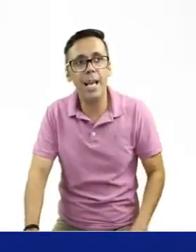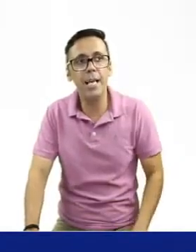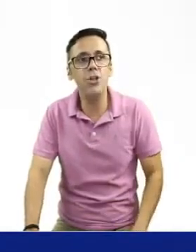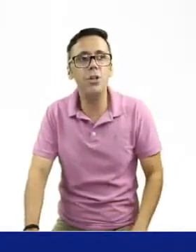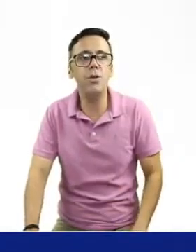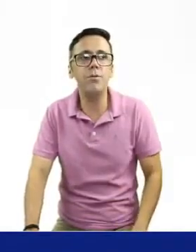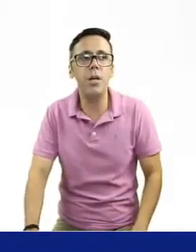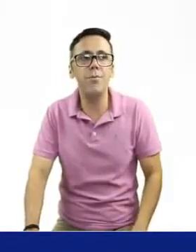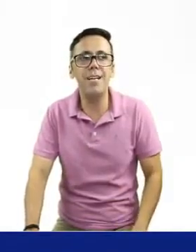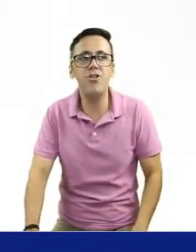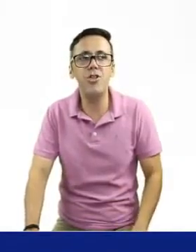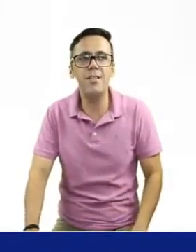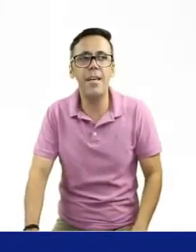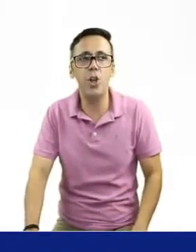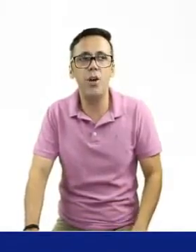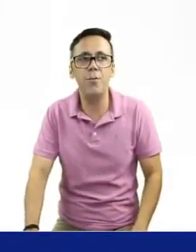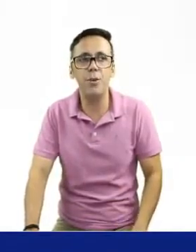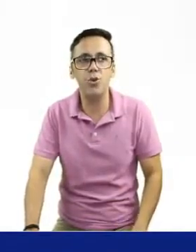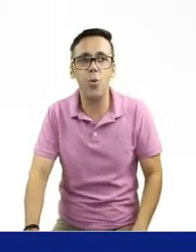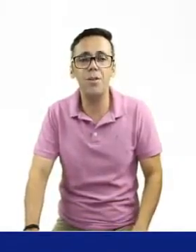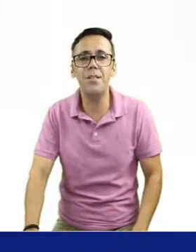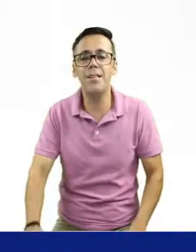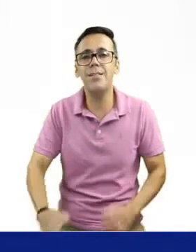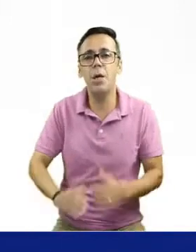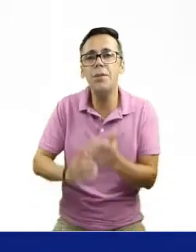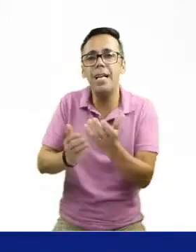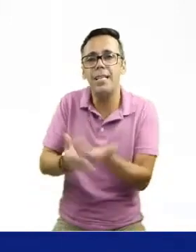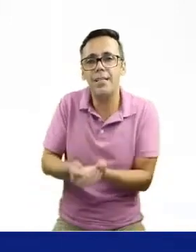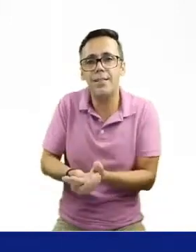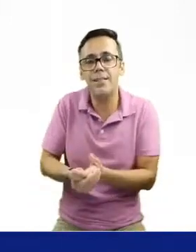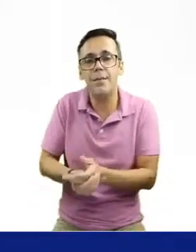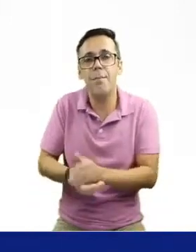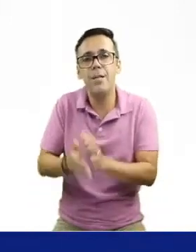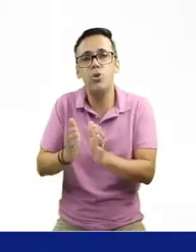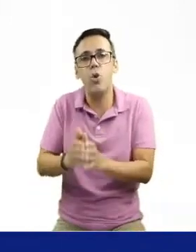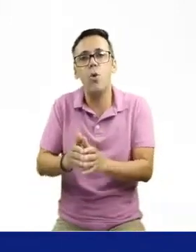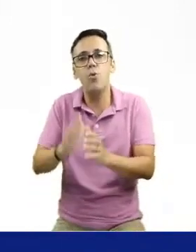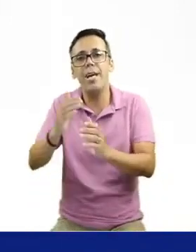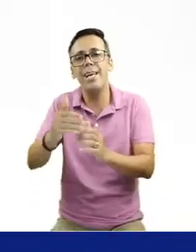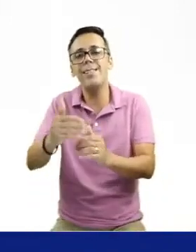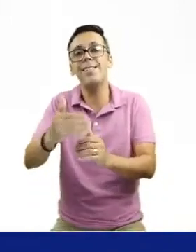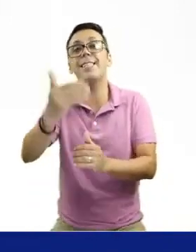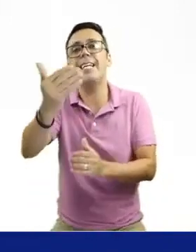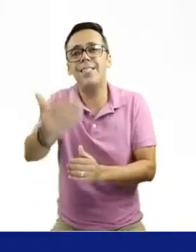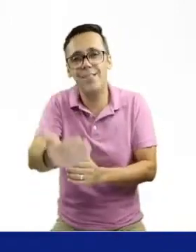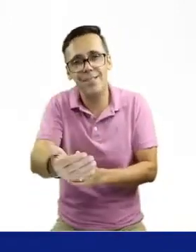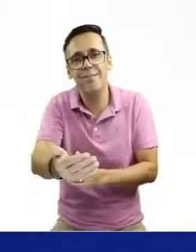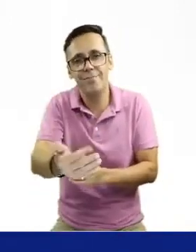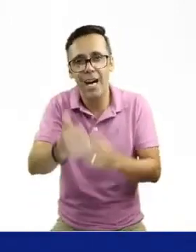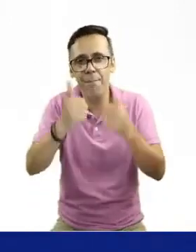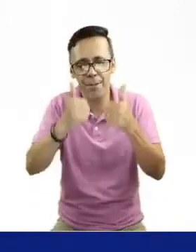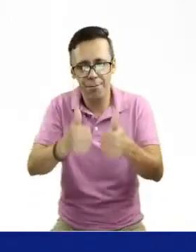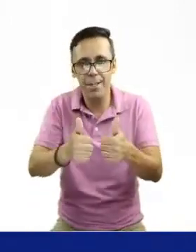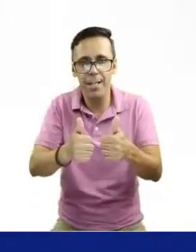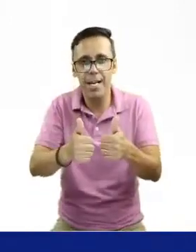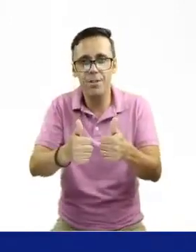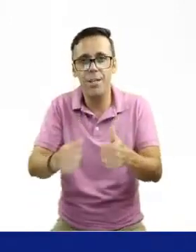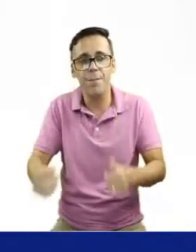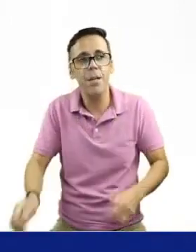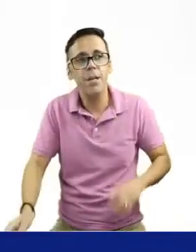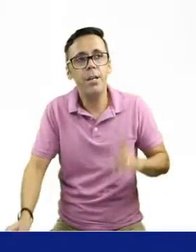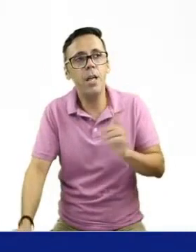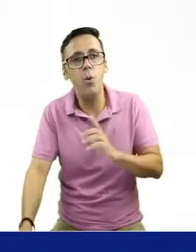E além disso eu tenho mais 19 pessoas que estão na listas Mas como excedentes tá